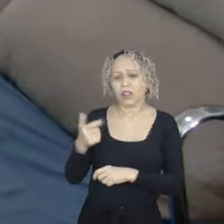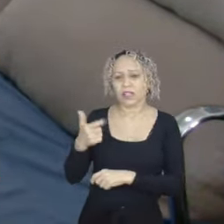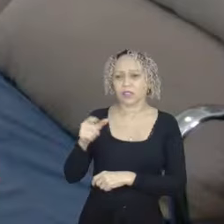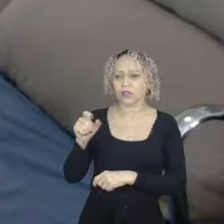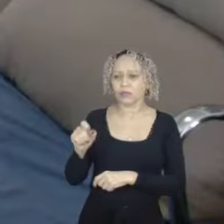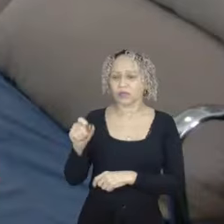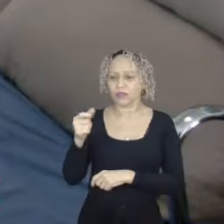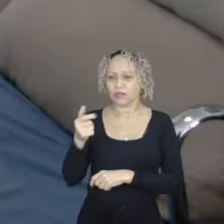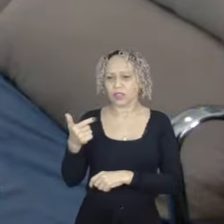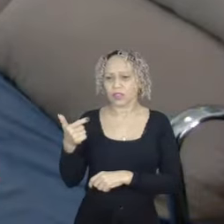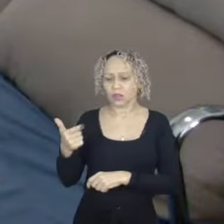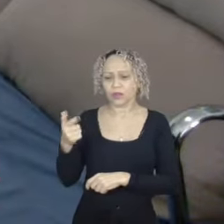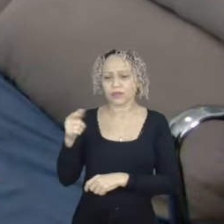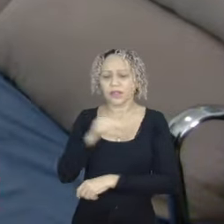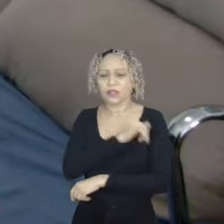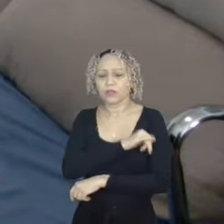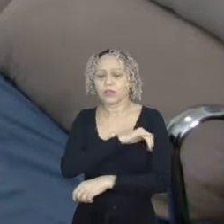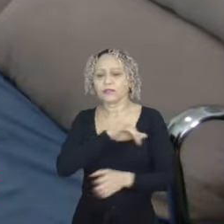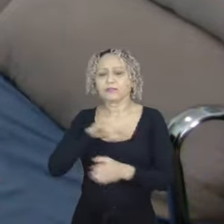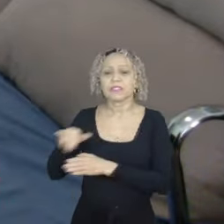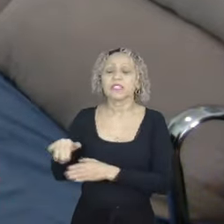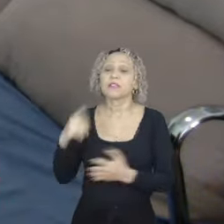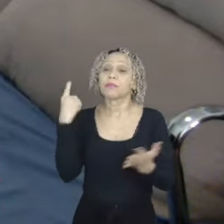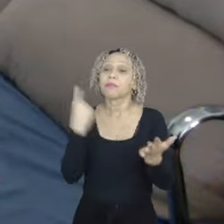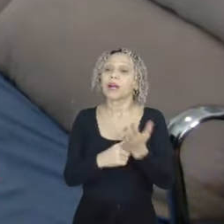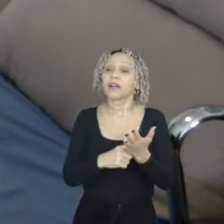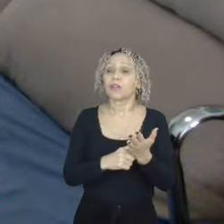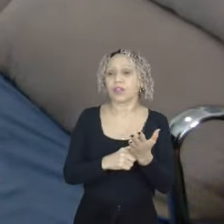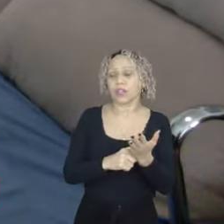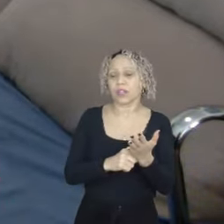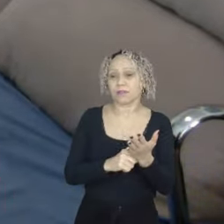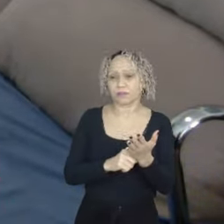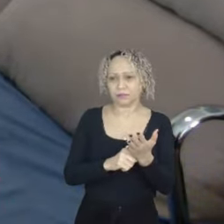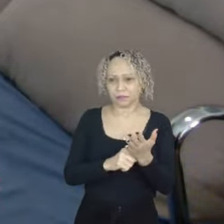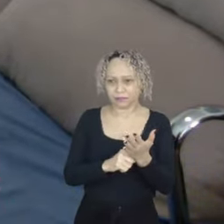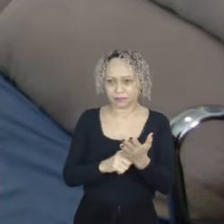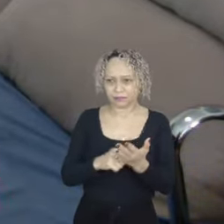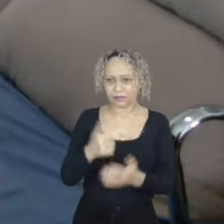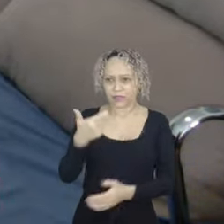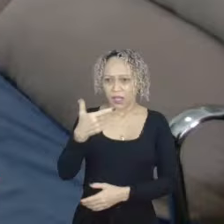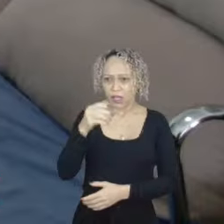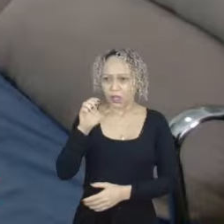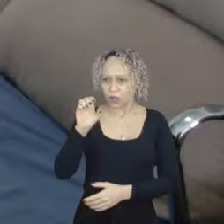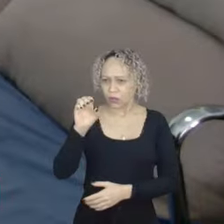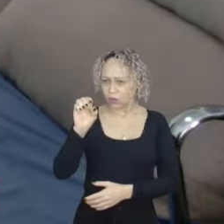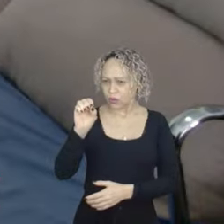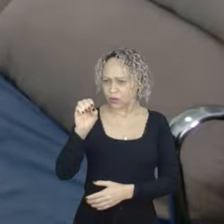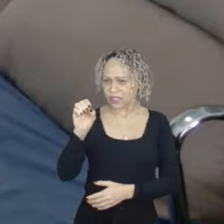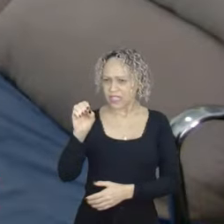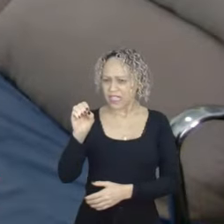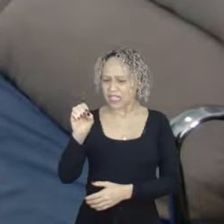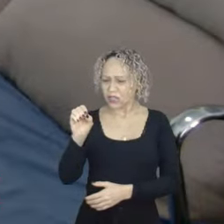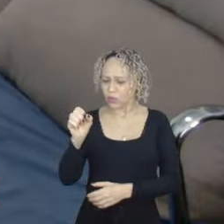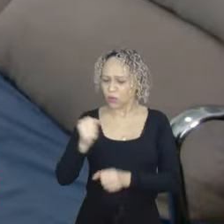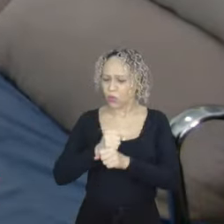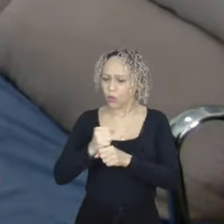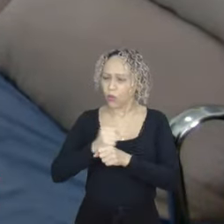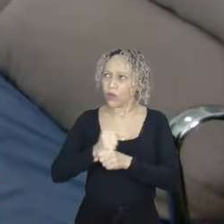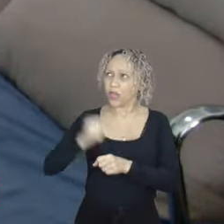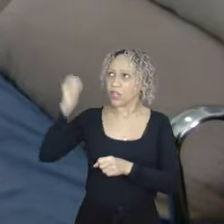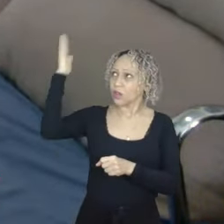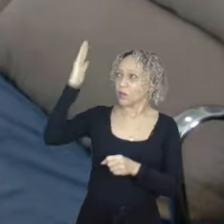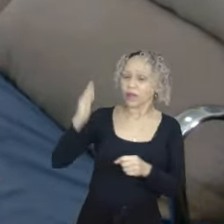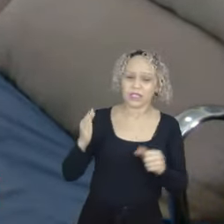marca o bicentenário das relações entre Brasil e França, vai ser lançado o chamado Angostura, dando sequência também